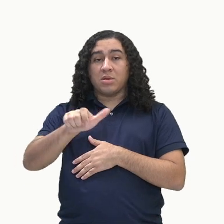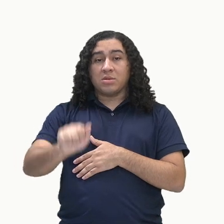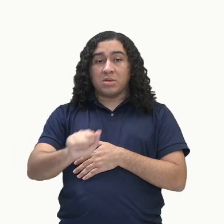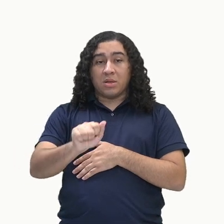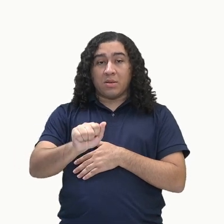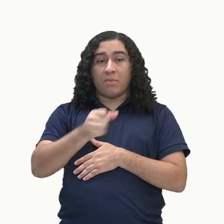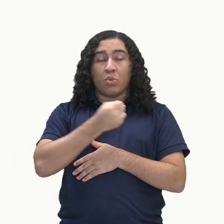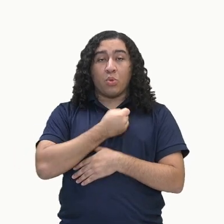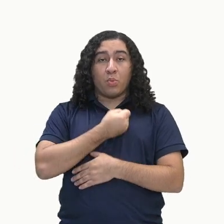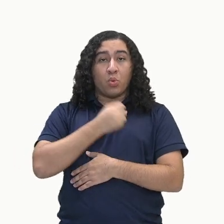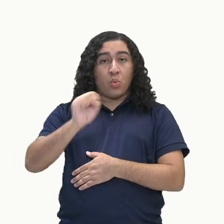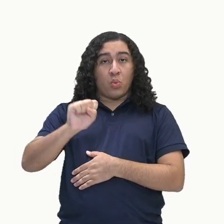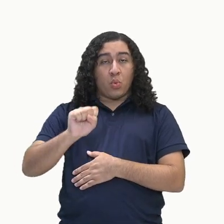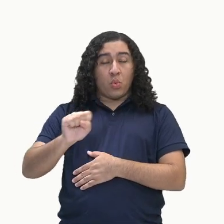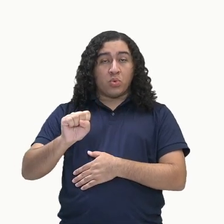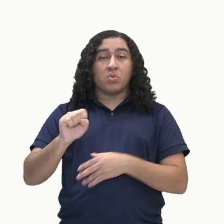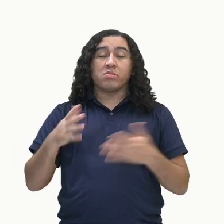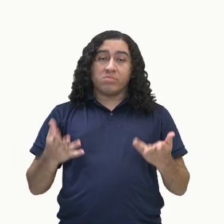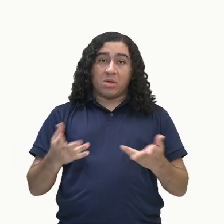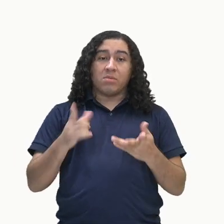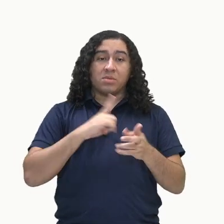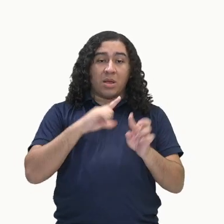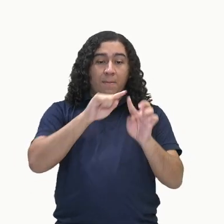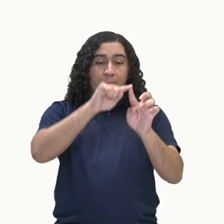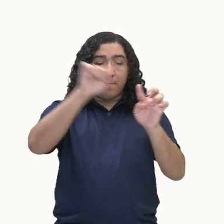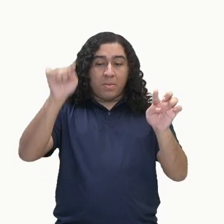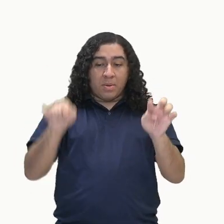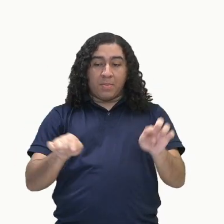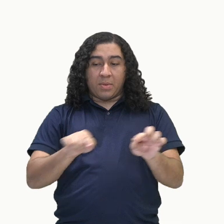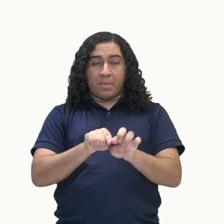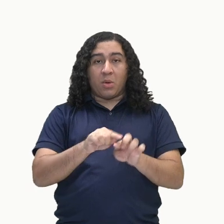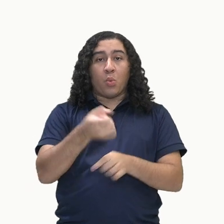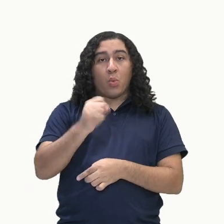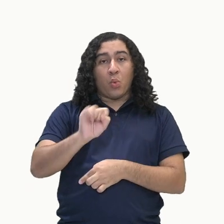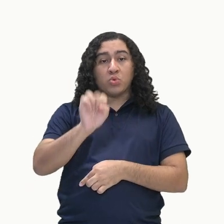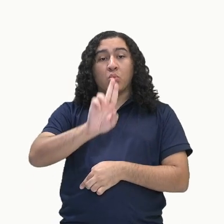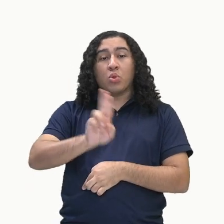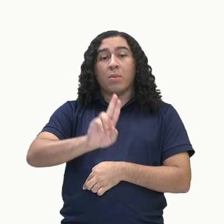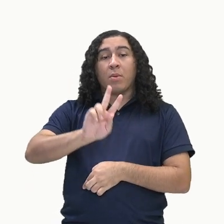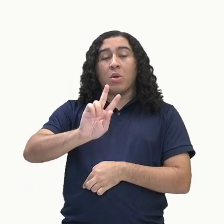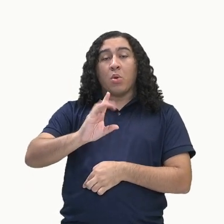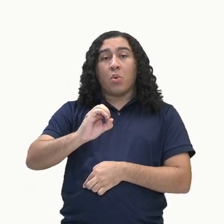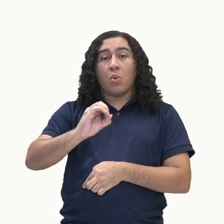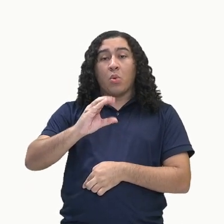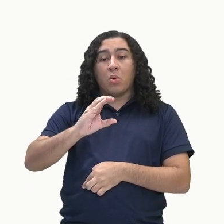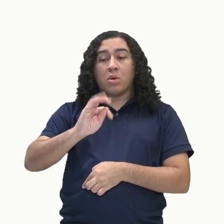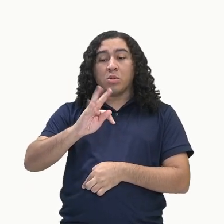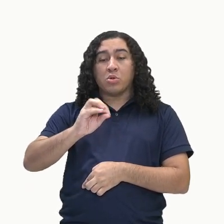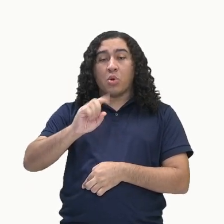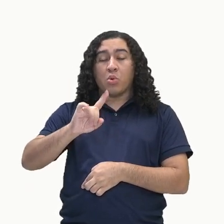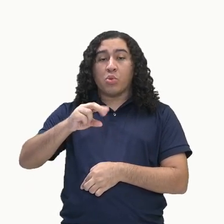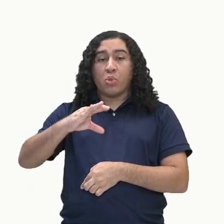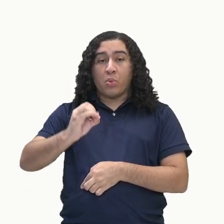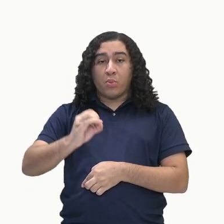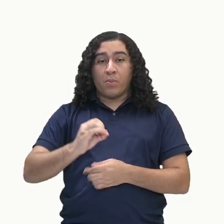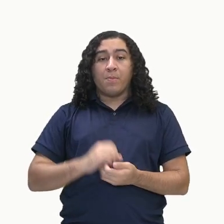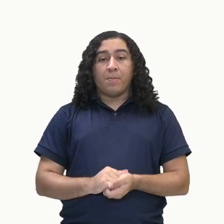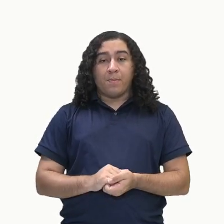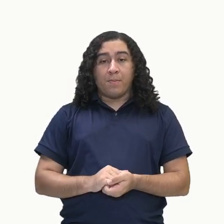e desenha o seu polígono de 8 lados, que é o octógono. Tudo bem?